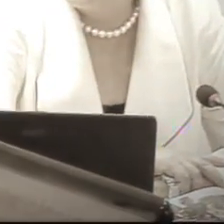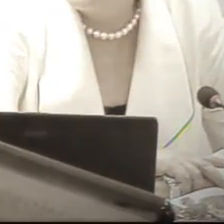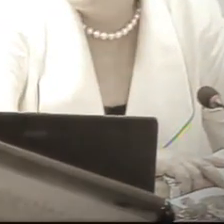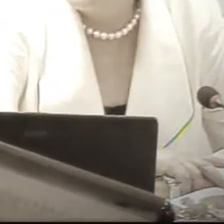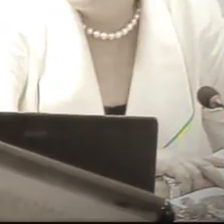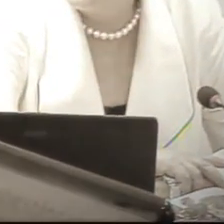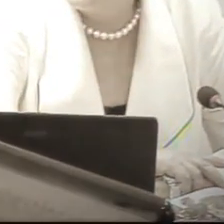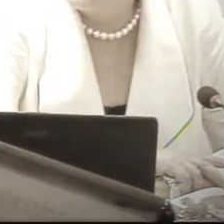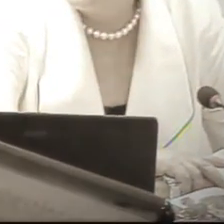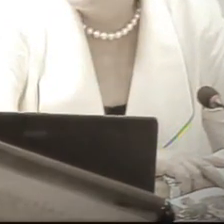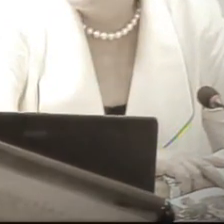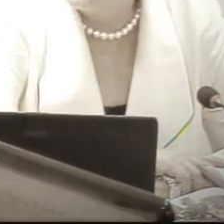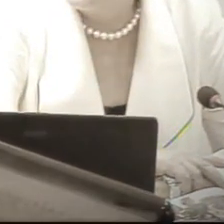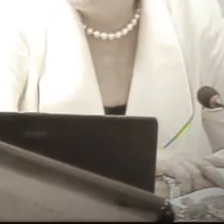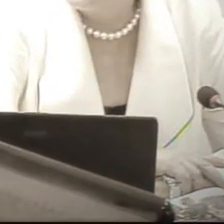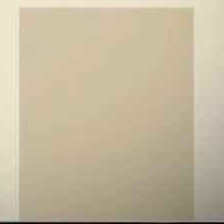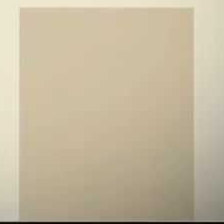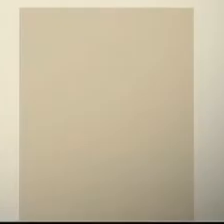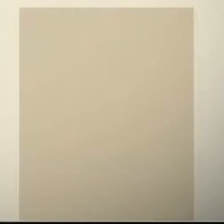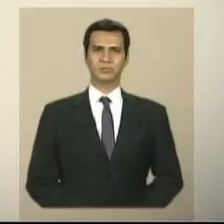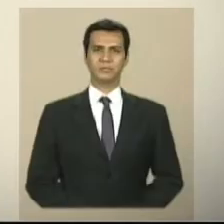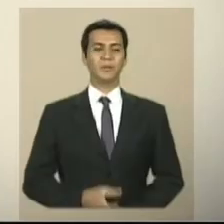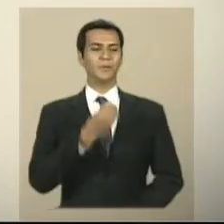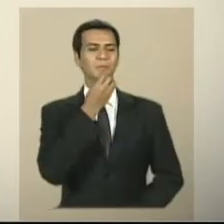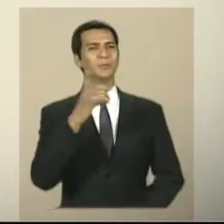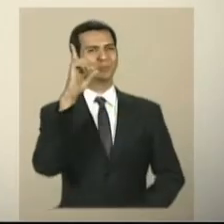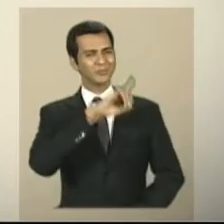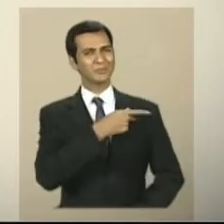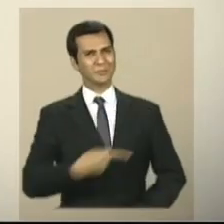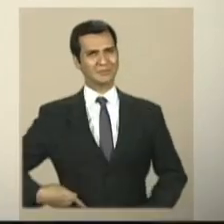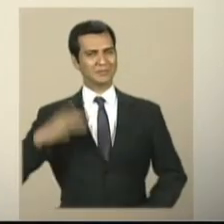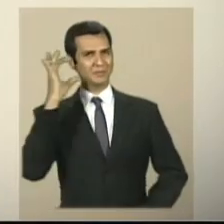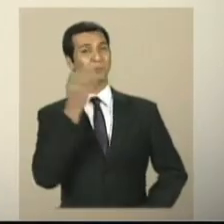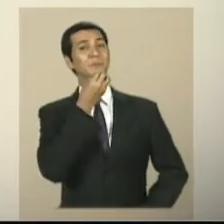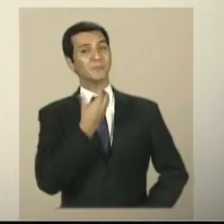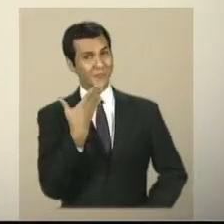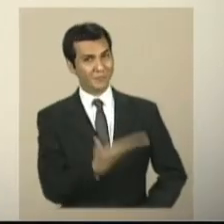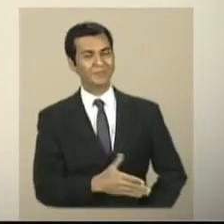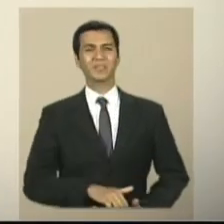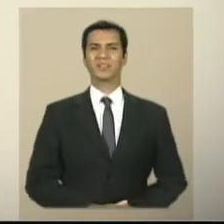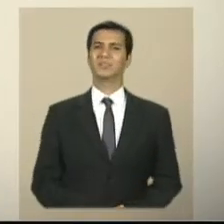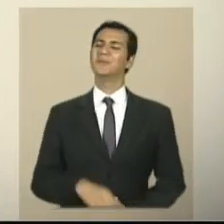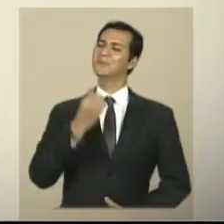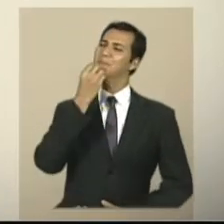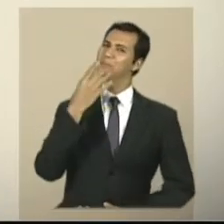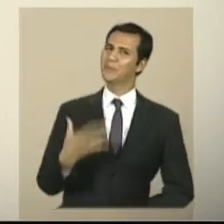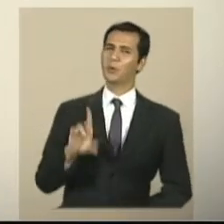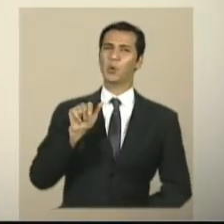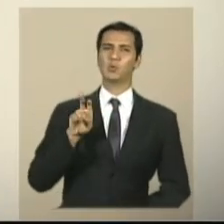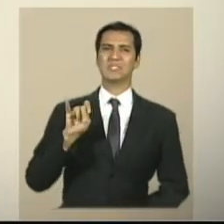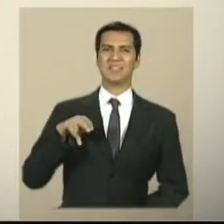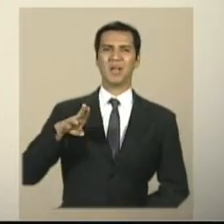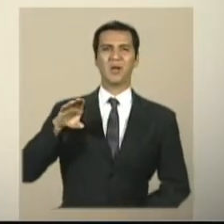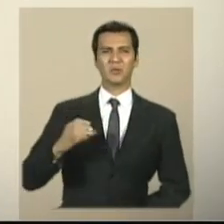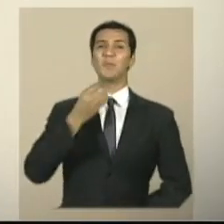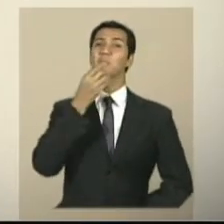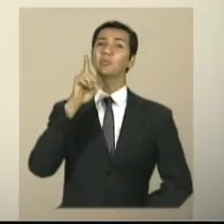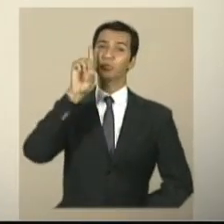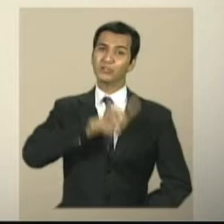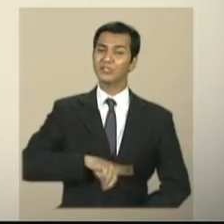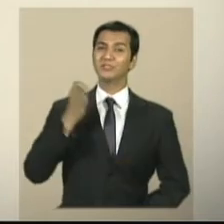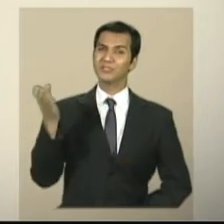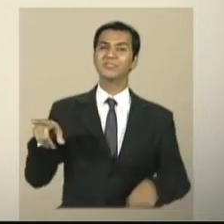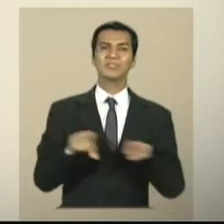café com a Presidenta Bom dia presidenta tudo bem com a senhora tudo bem Luciano bom dia para você e para